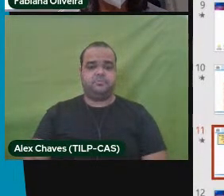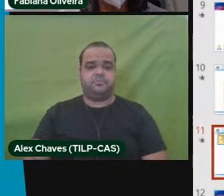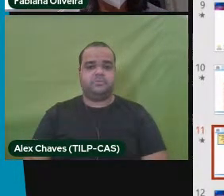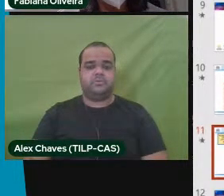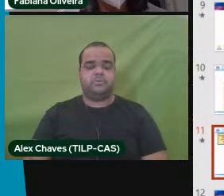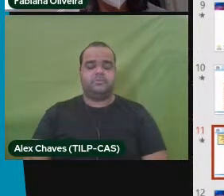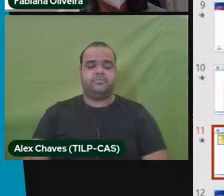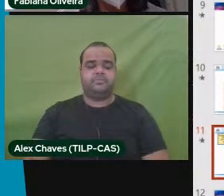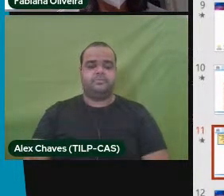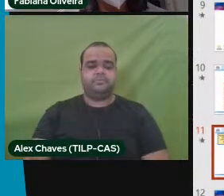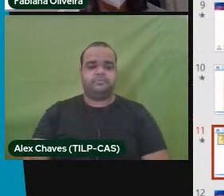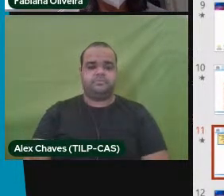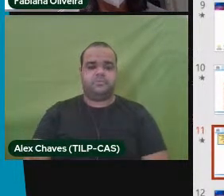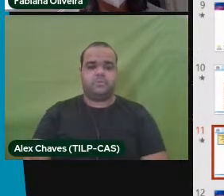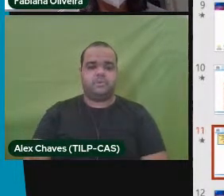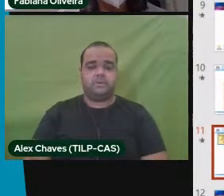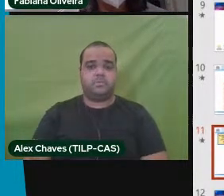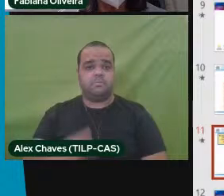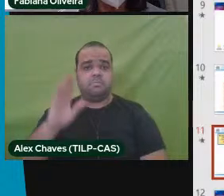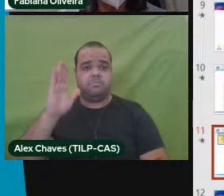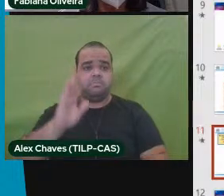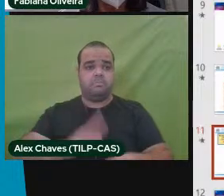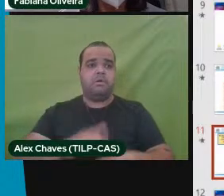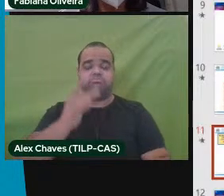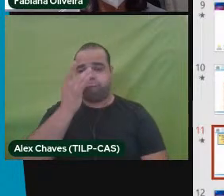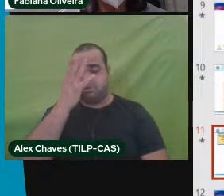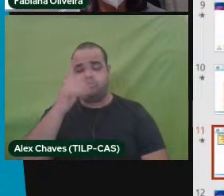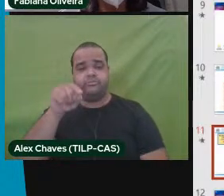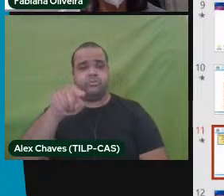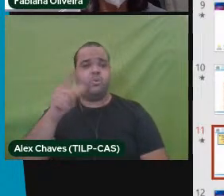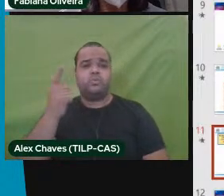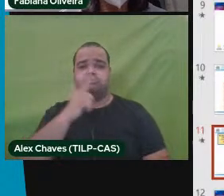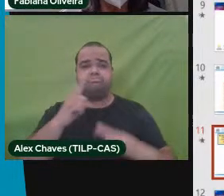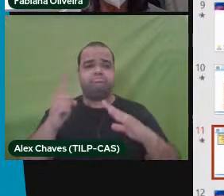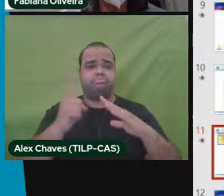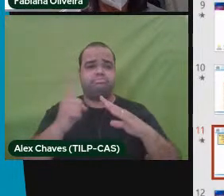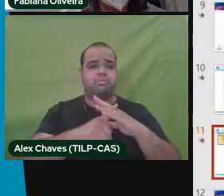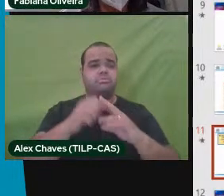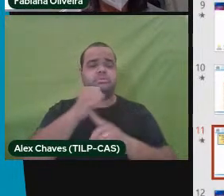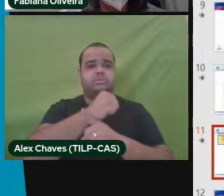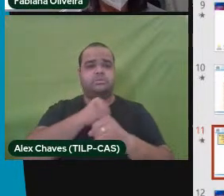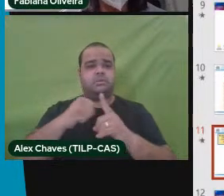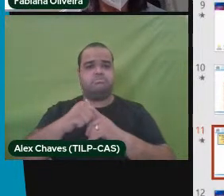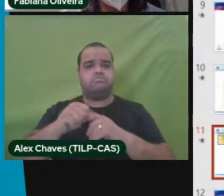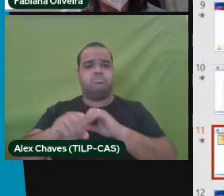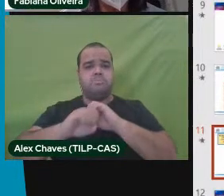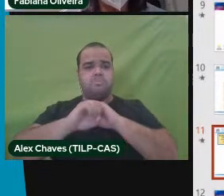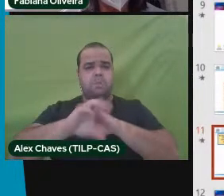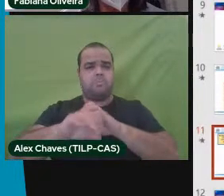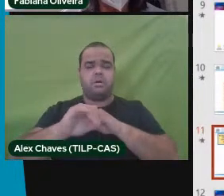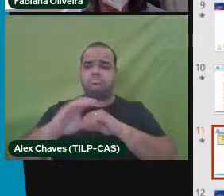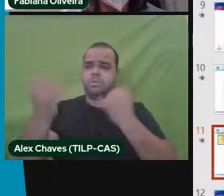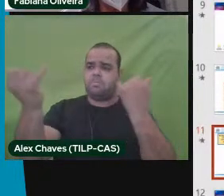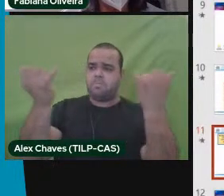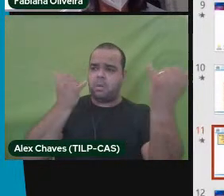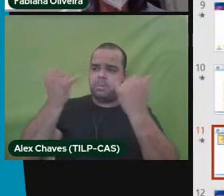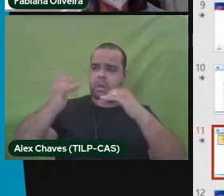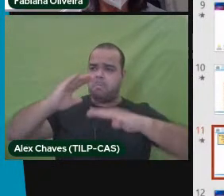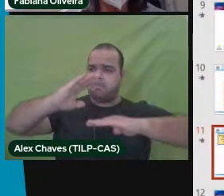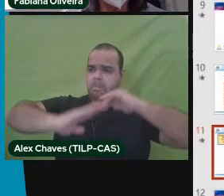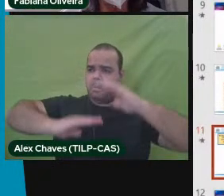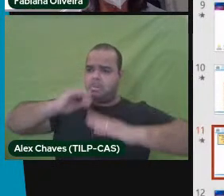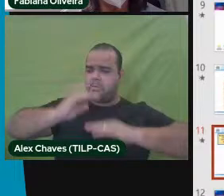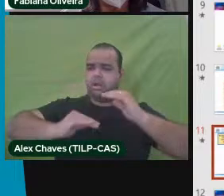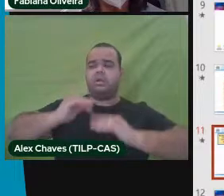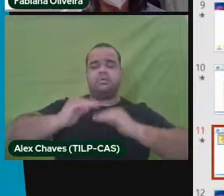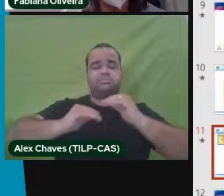oneroso você manter na sociedade um sujeito educado, informado, competente, do que